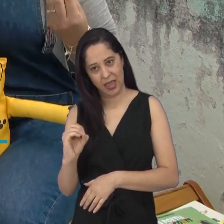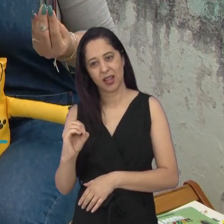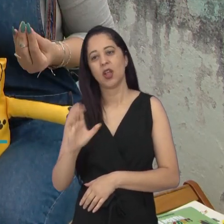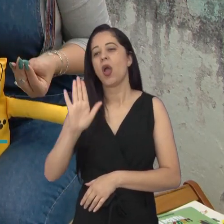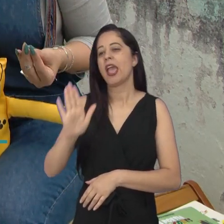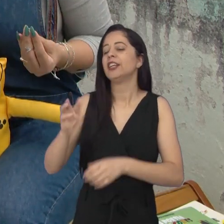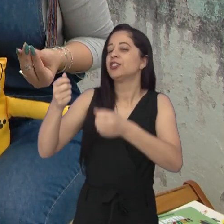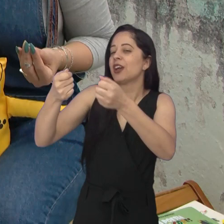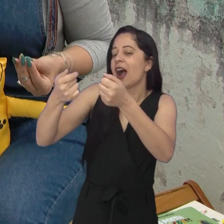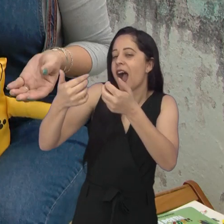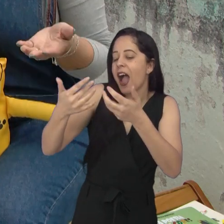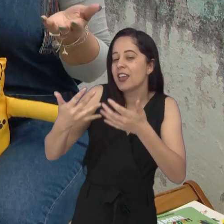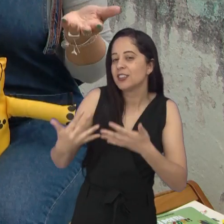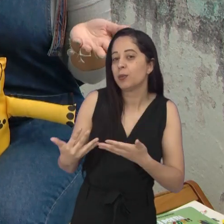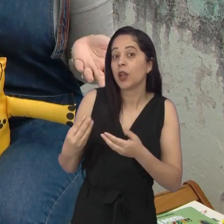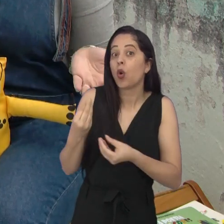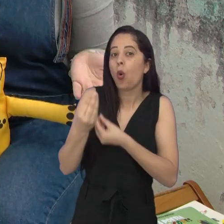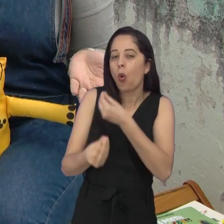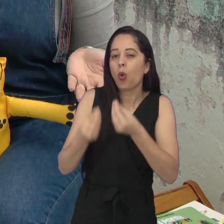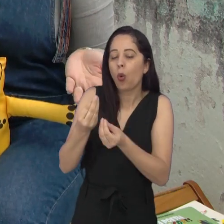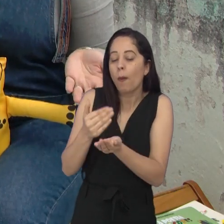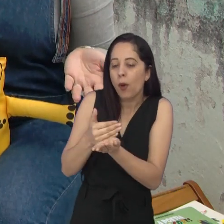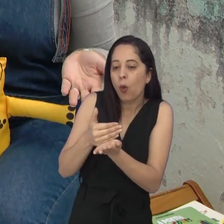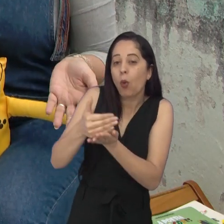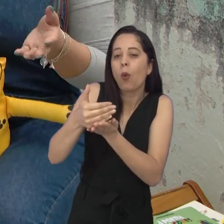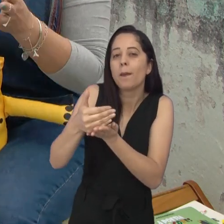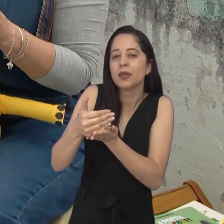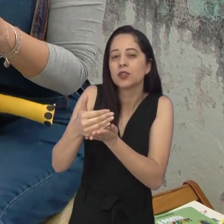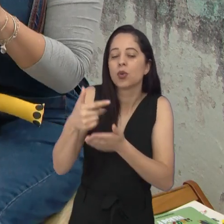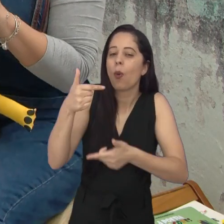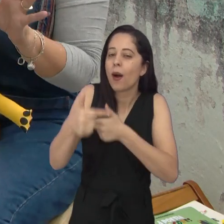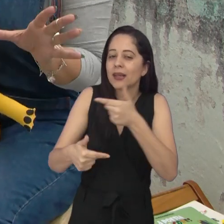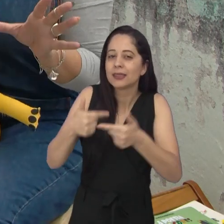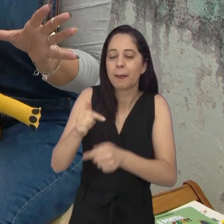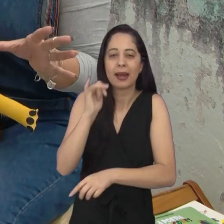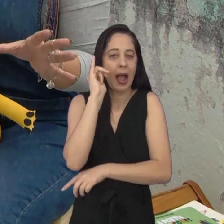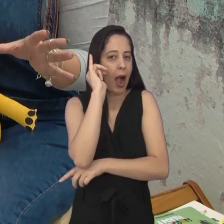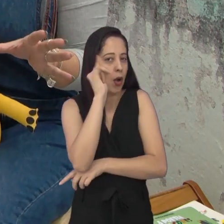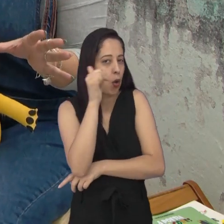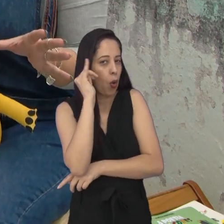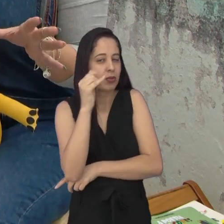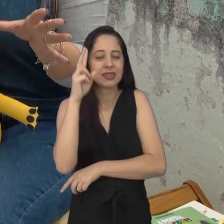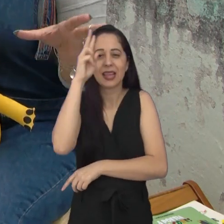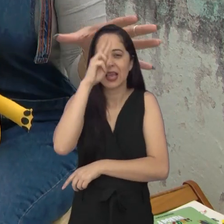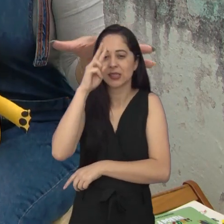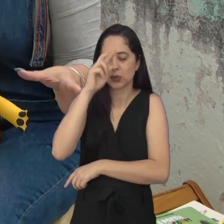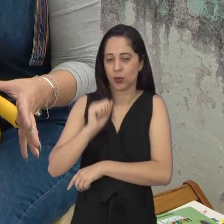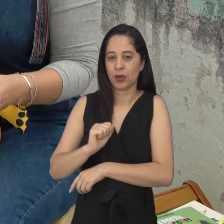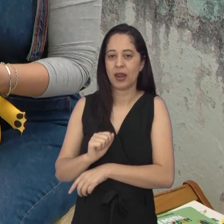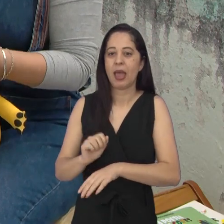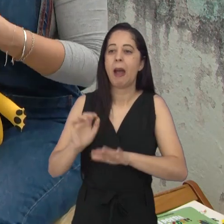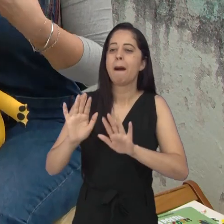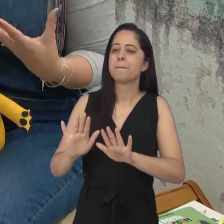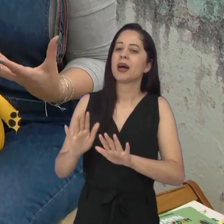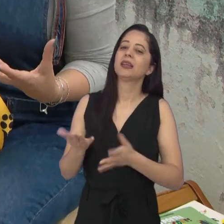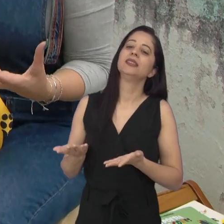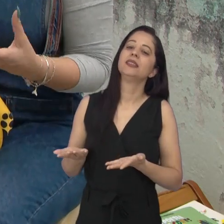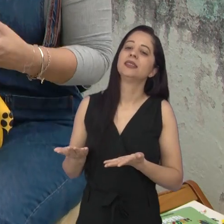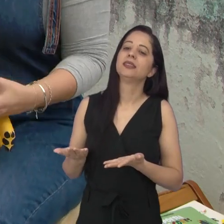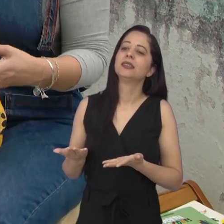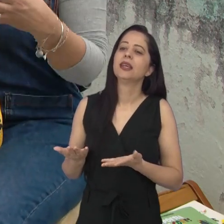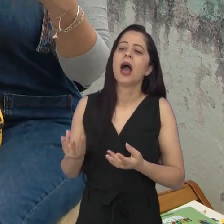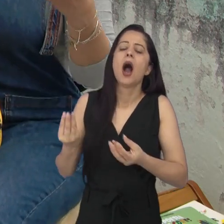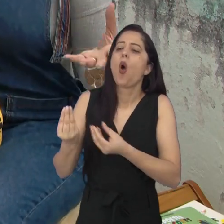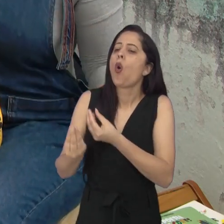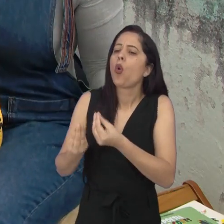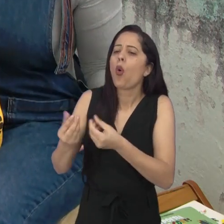a contação de histórias entrou na vida dele e agora a gente quer saber, Marcelo, como que isso influencia